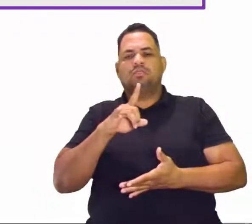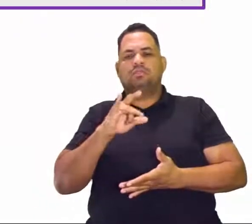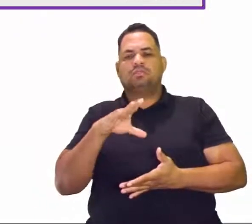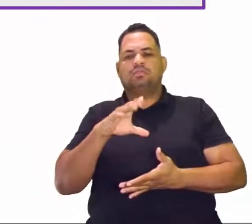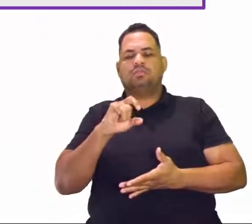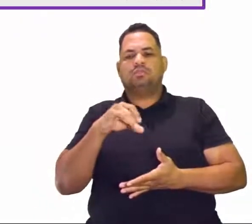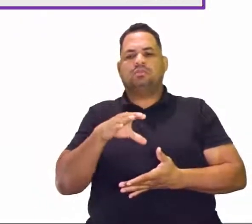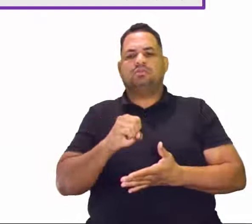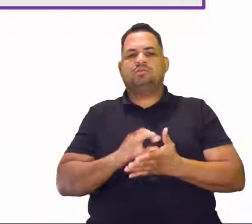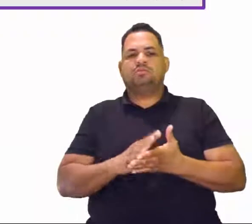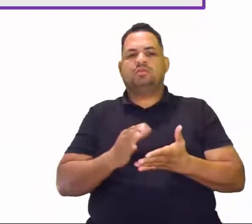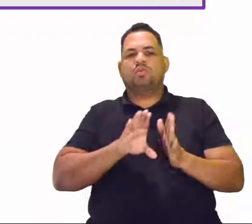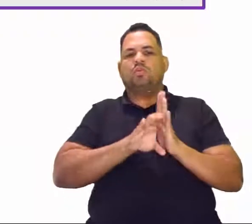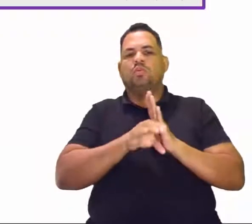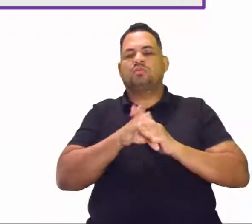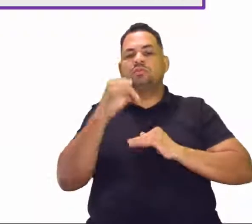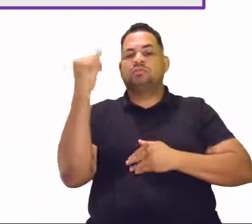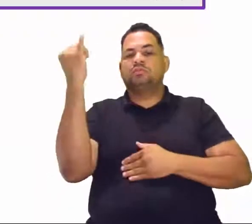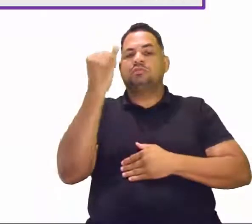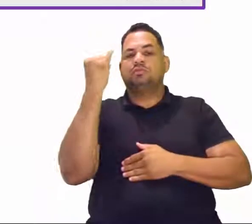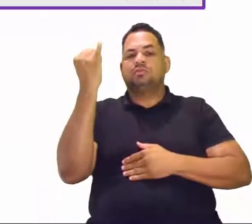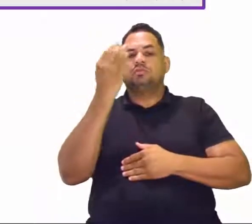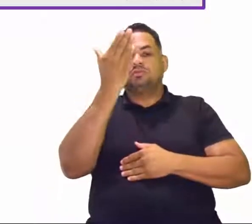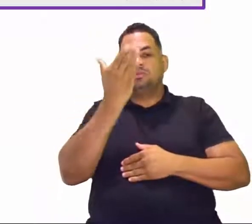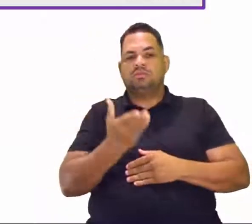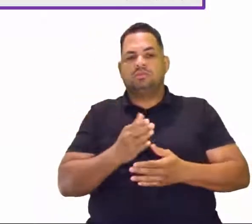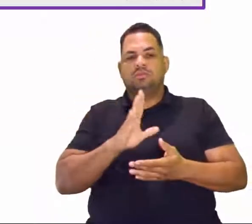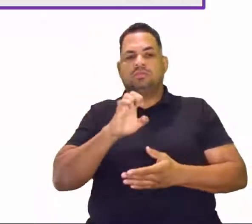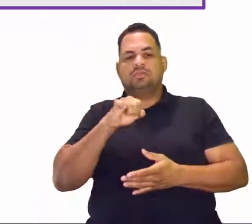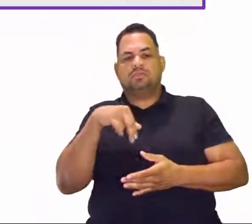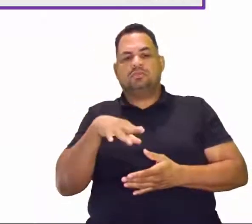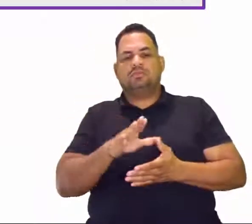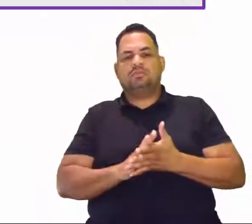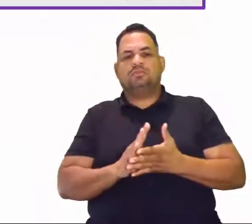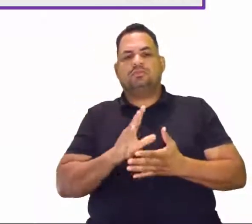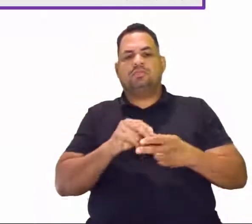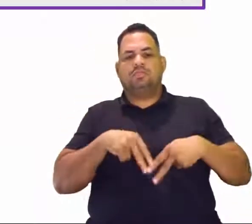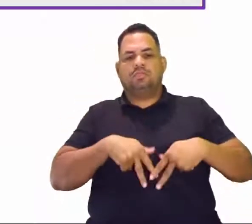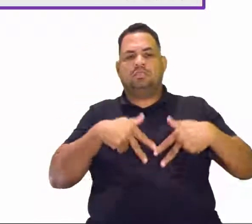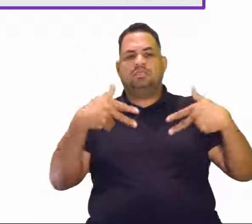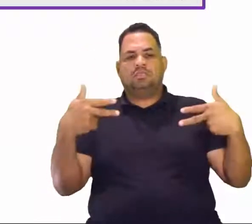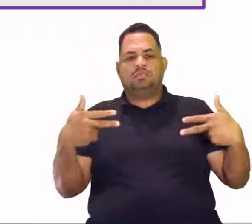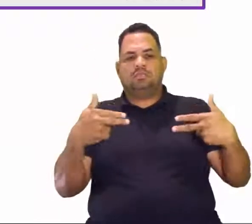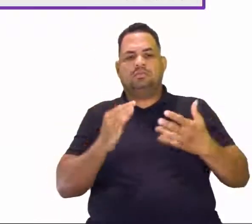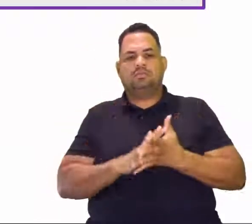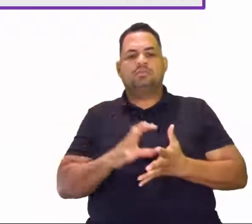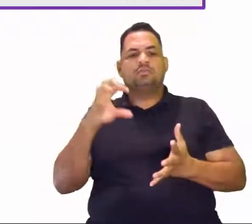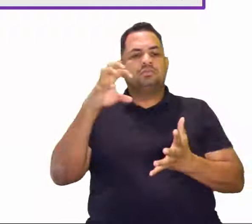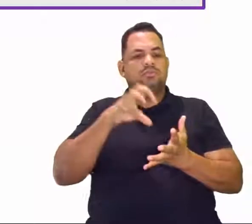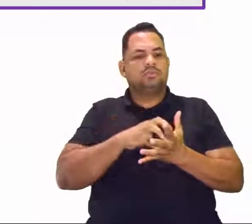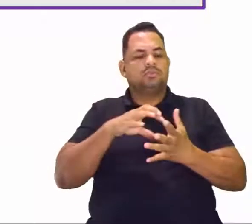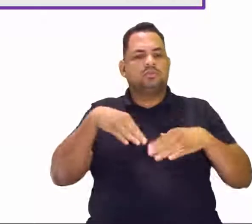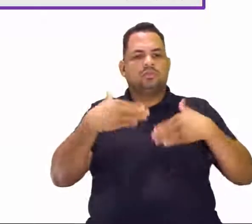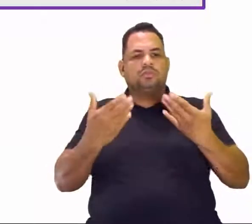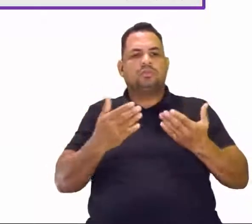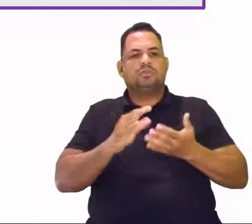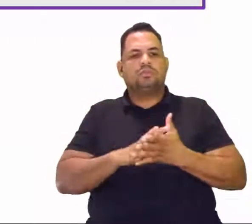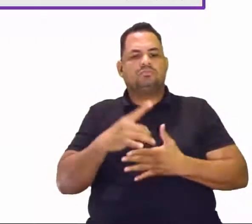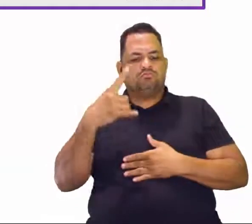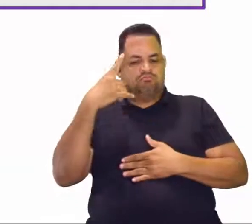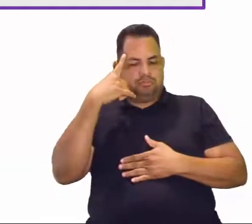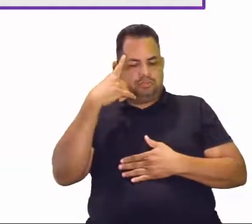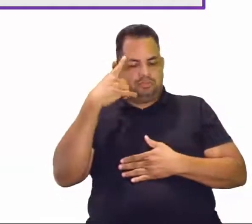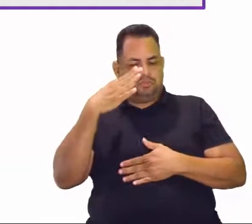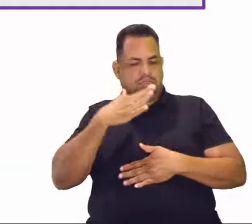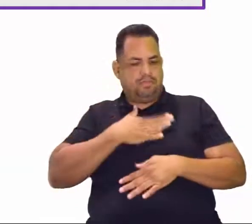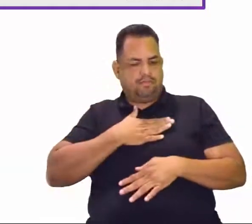traz um conceito importante aqui no quadro at não tem a ver com etnias centrismo no centro né quando eu acho que